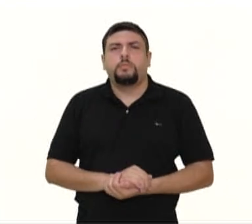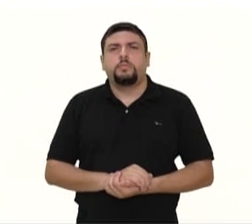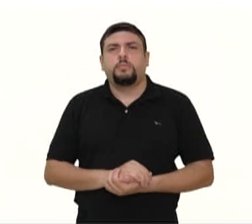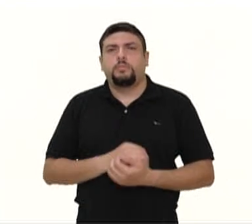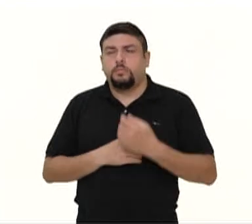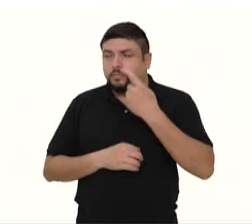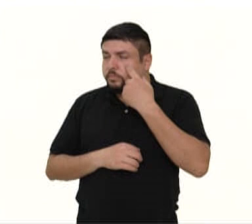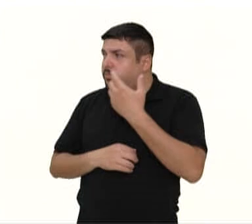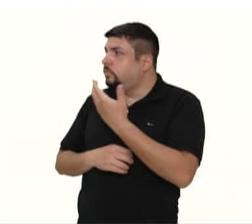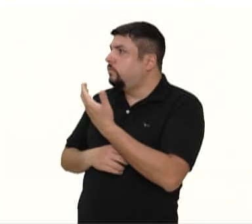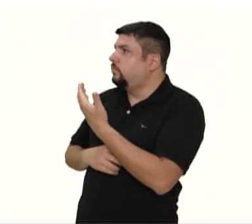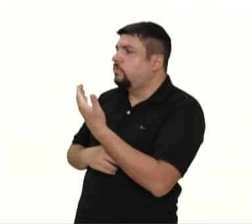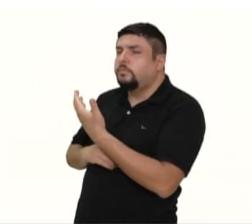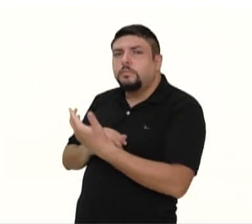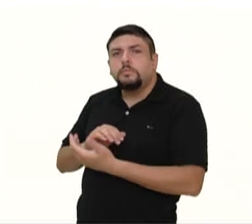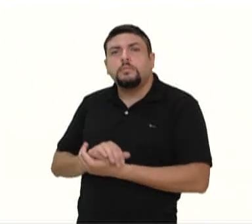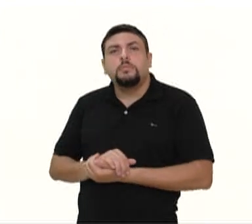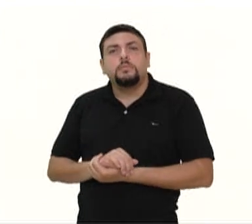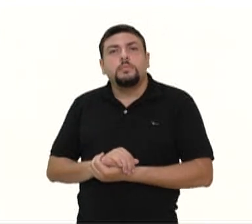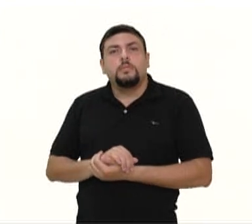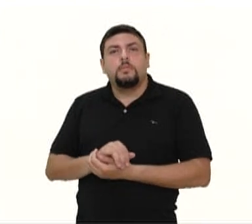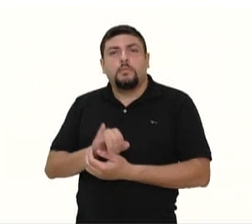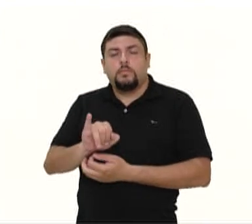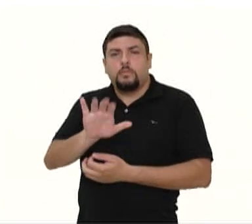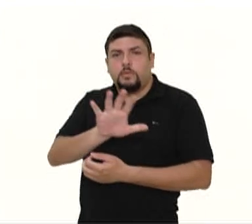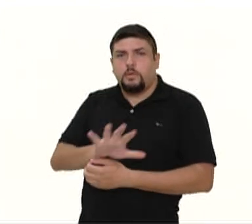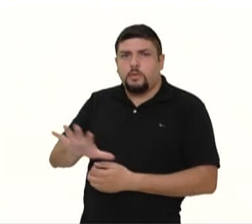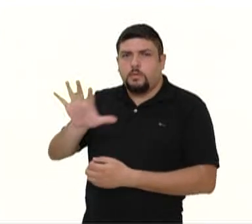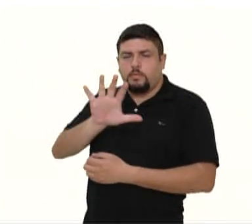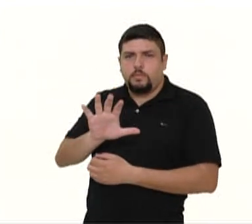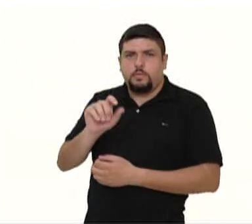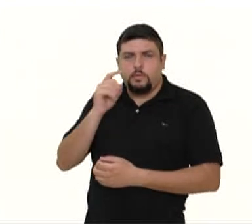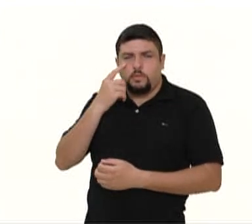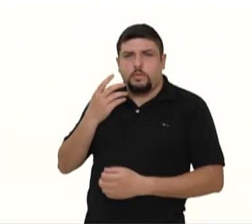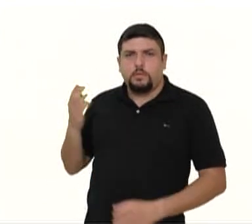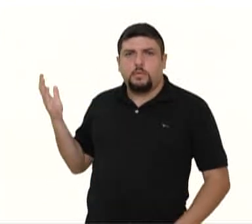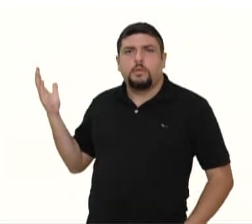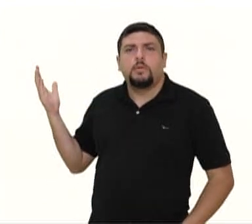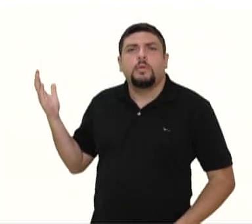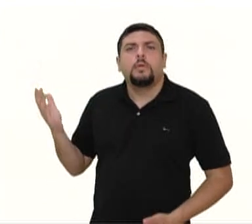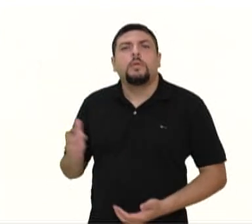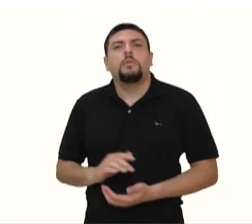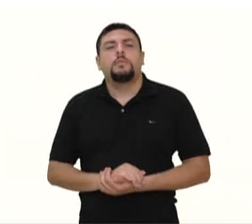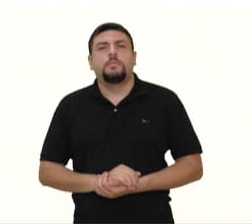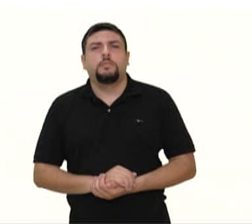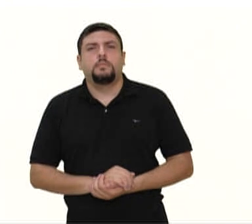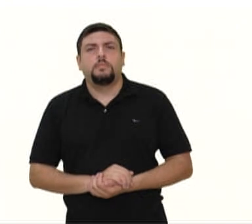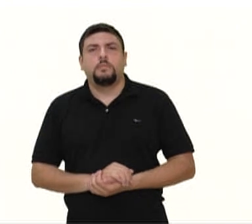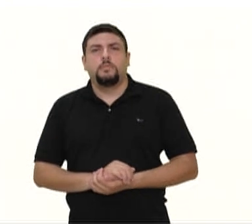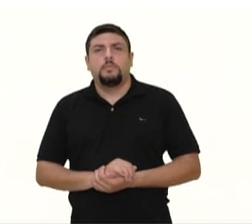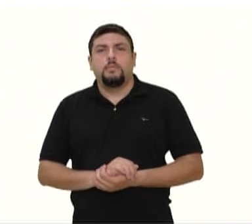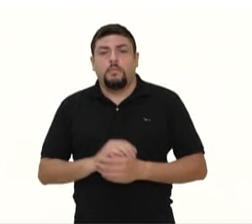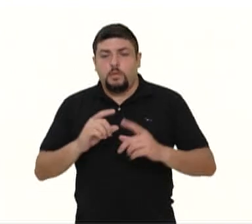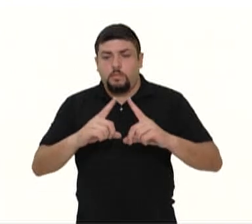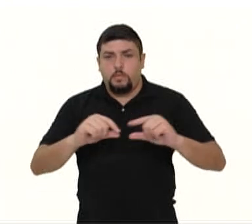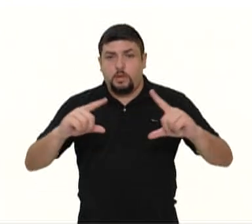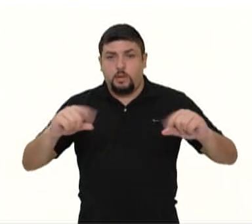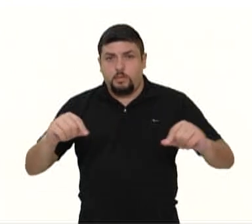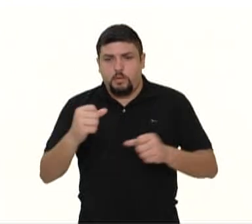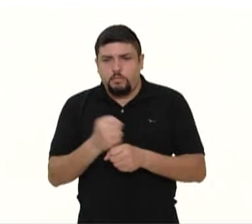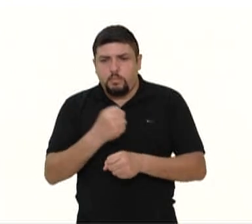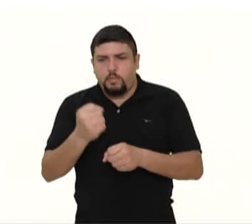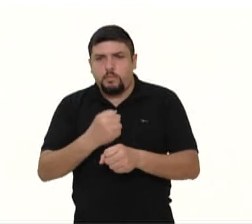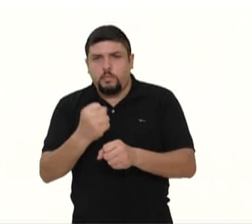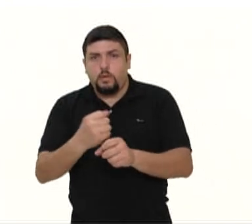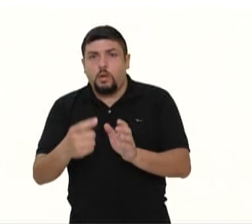tem a imagem do Planalto brasileiro, ainda antes da construção de Brasília, você vê um clima mais ou